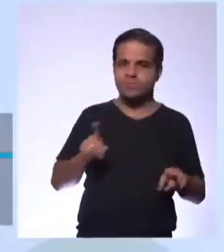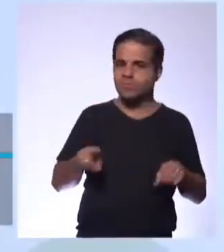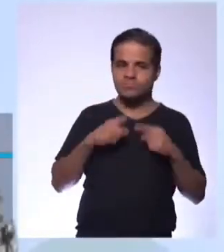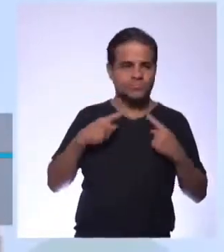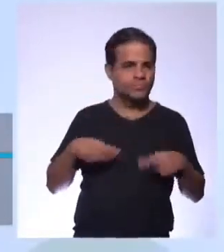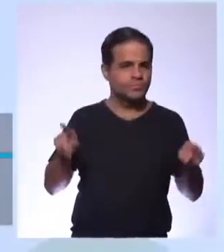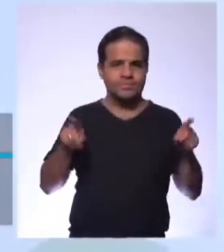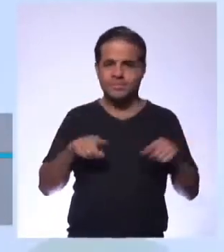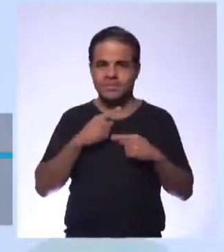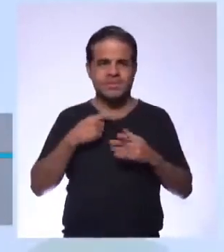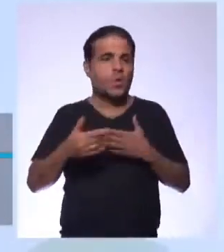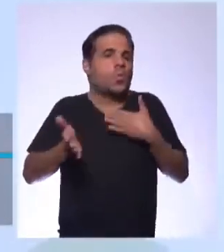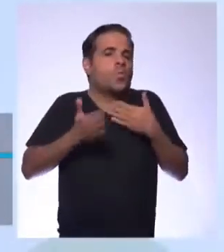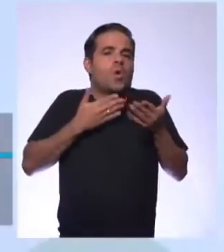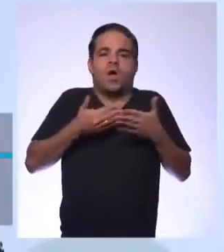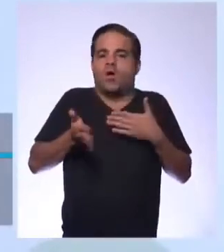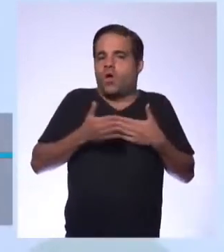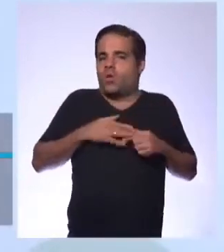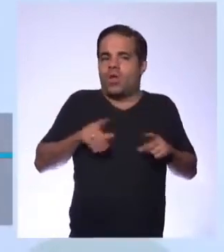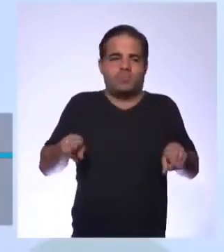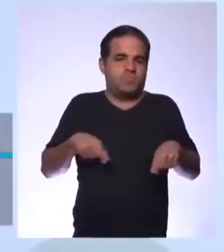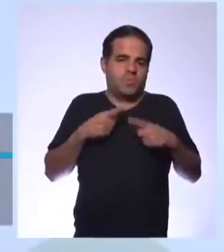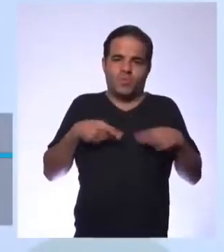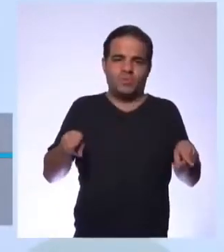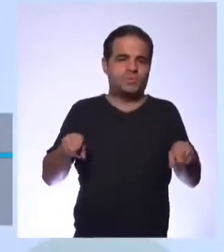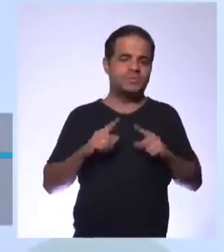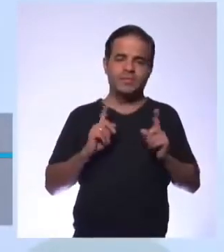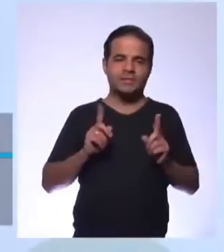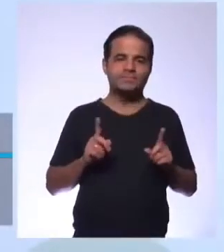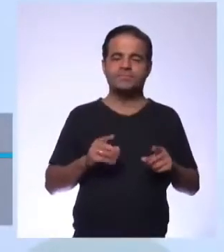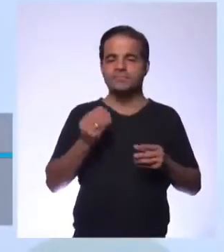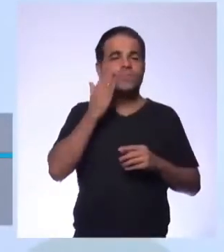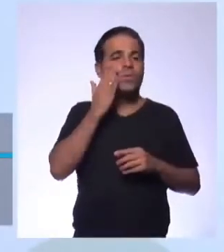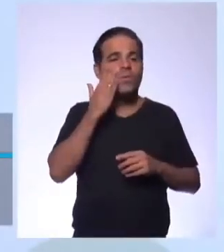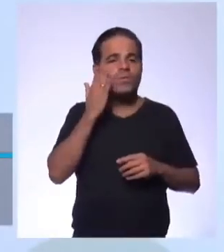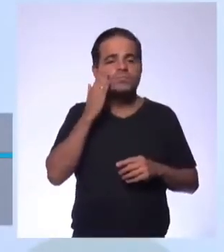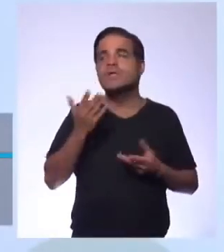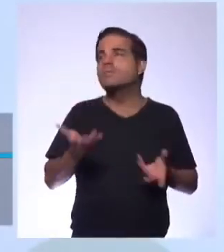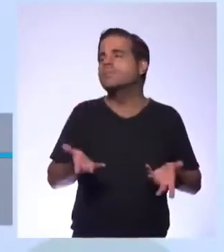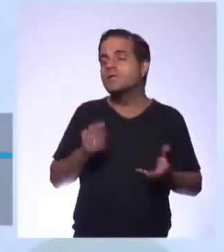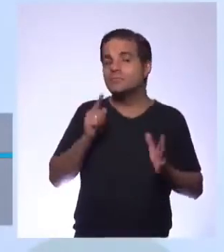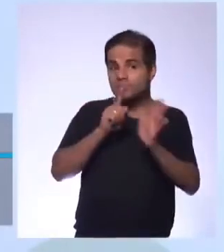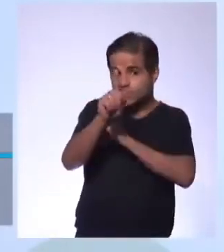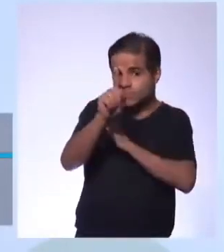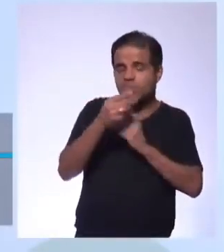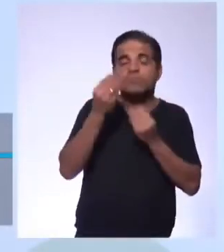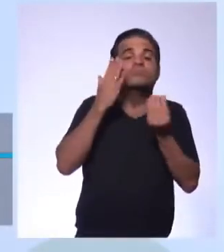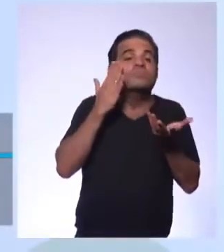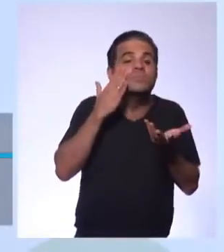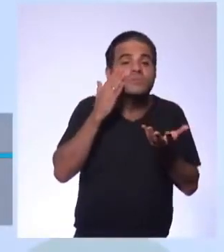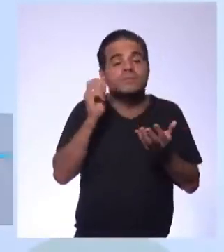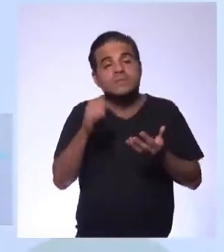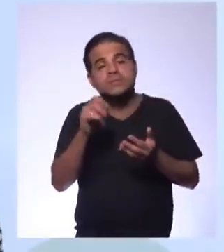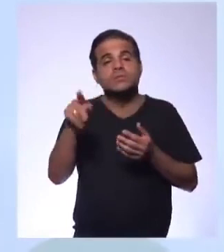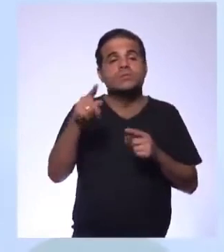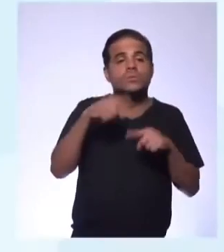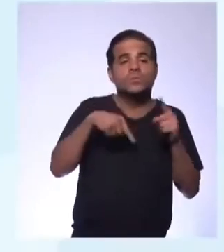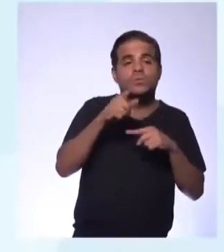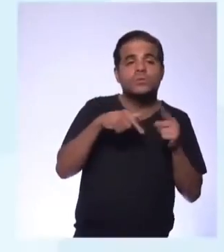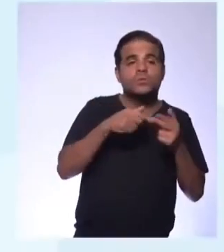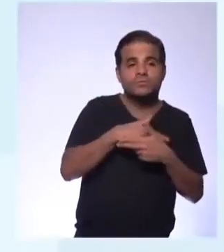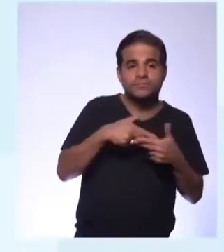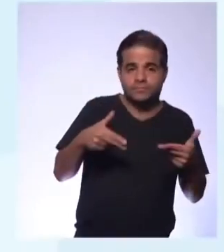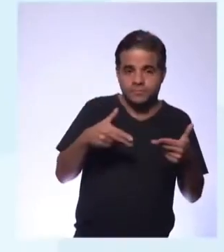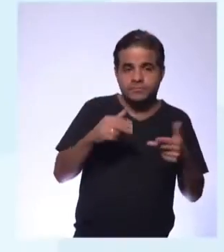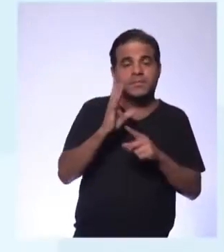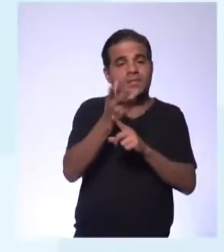critério, né? Não é qualquer música. Então, como saber, agora vem a questão para vocês. Como saber se um produto